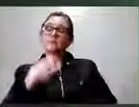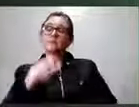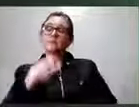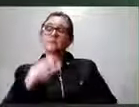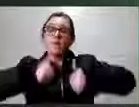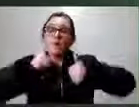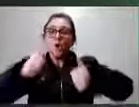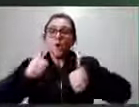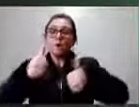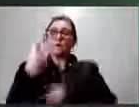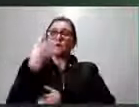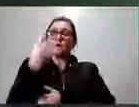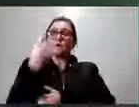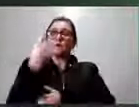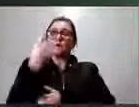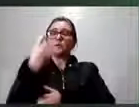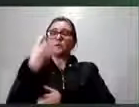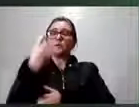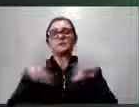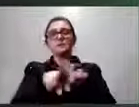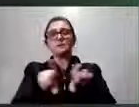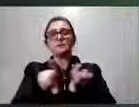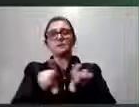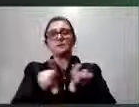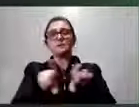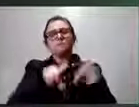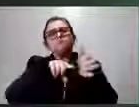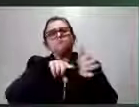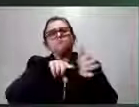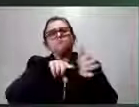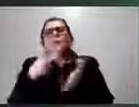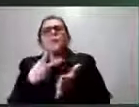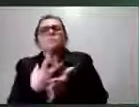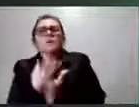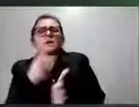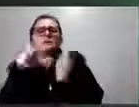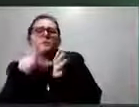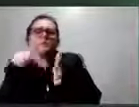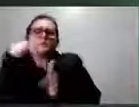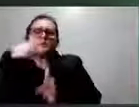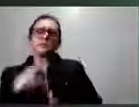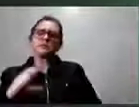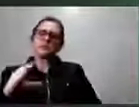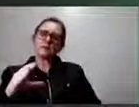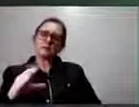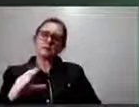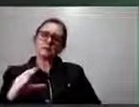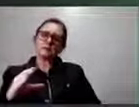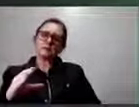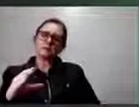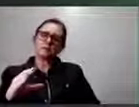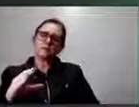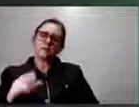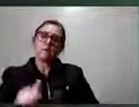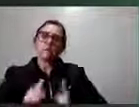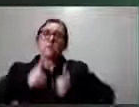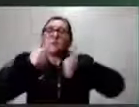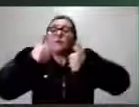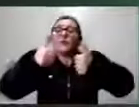uma intubação, mas também temos que nos perguntar o que acontece depois com esses pacientes que melhoraram